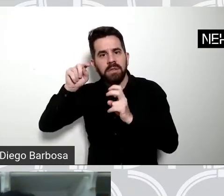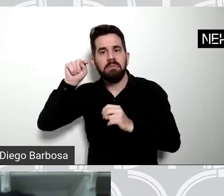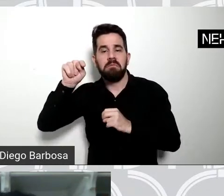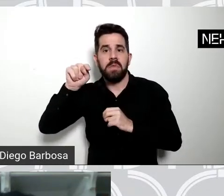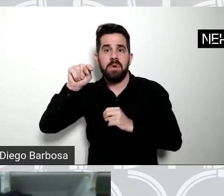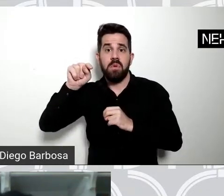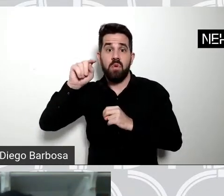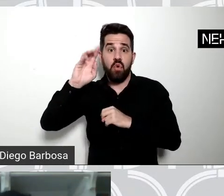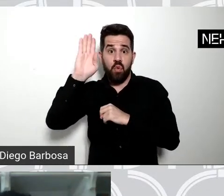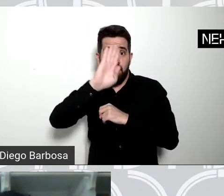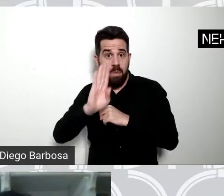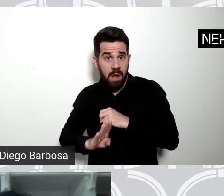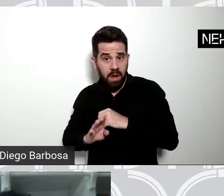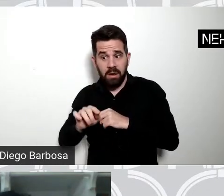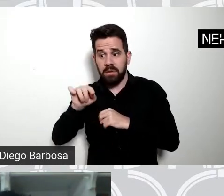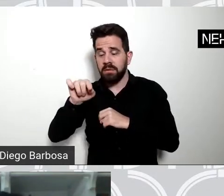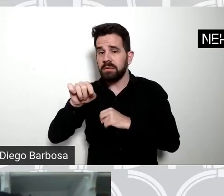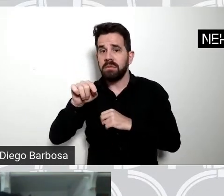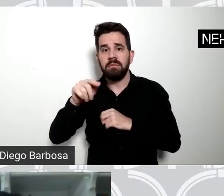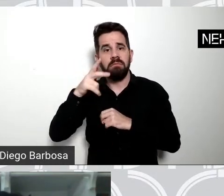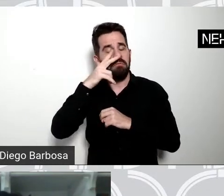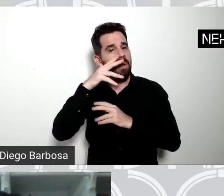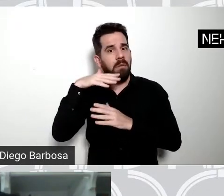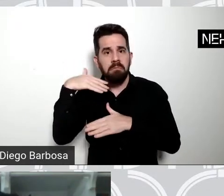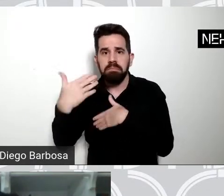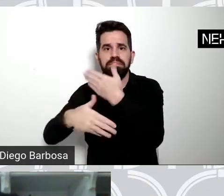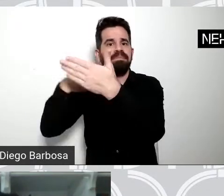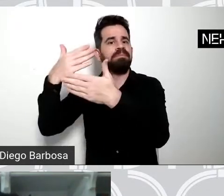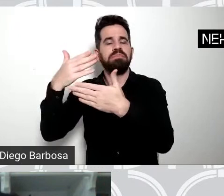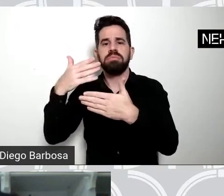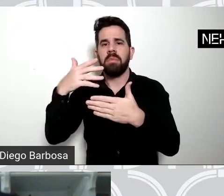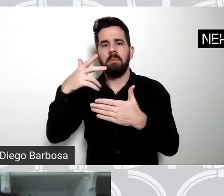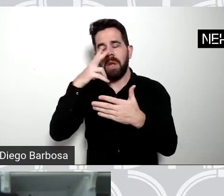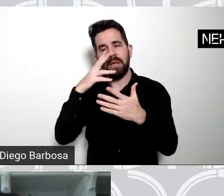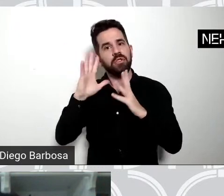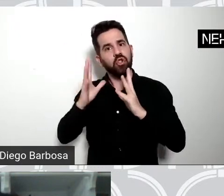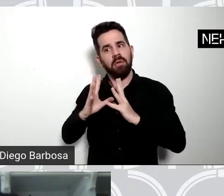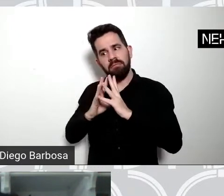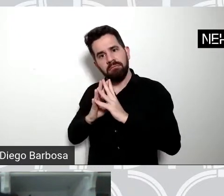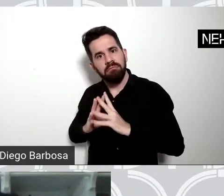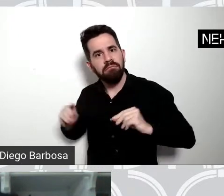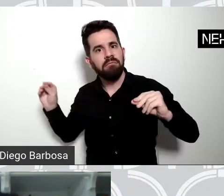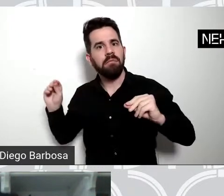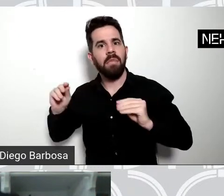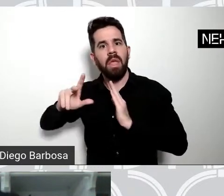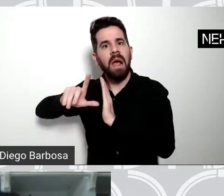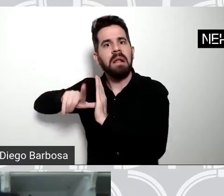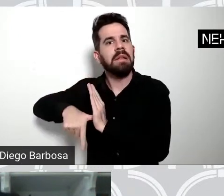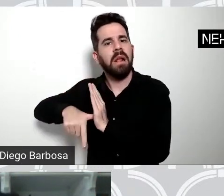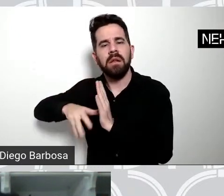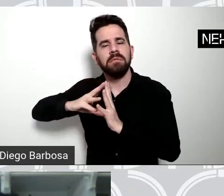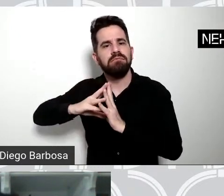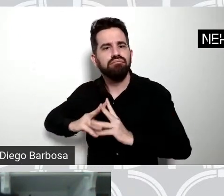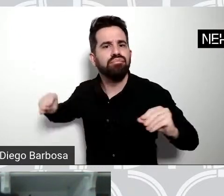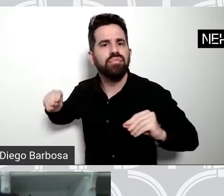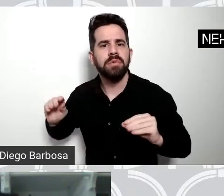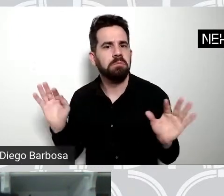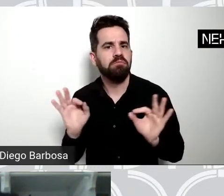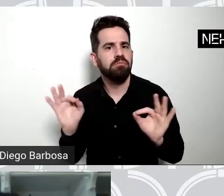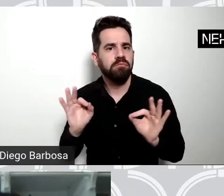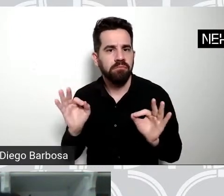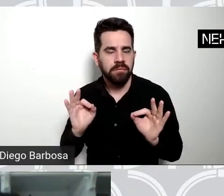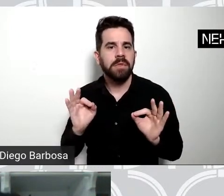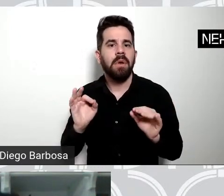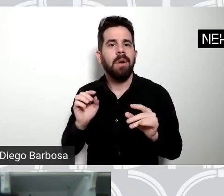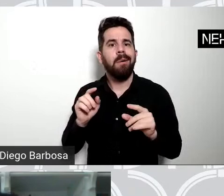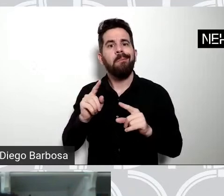país, como nação, uma superação do atraso, aquela que eles gostariam que tivesse acontecido, né?